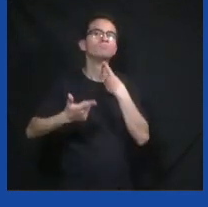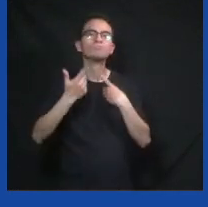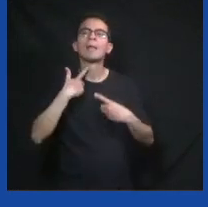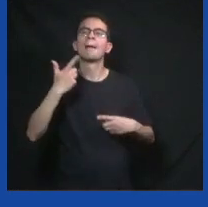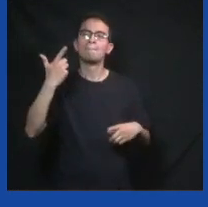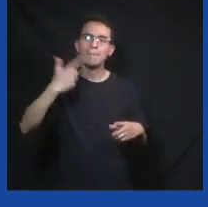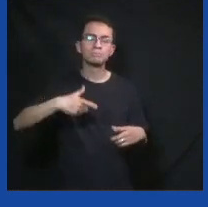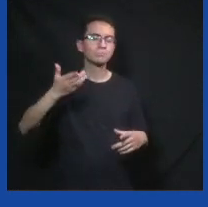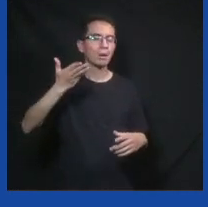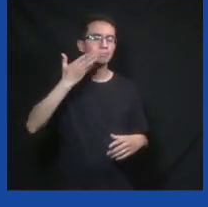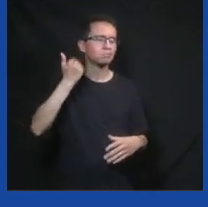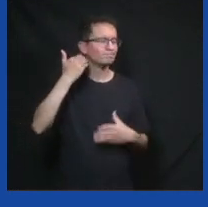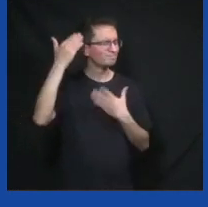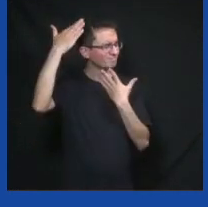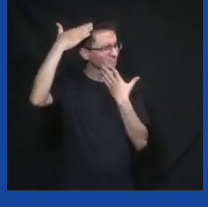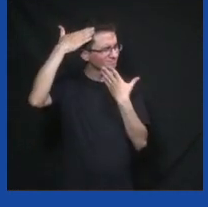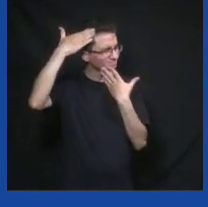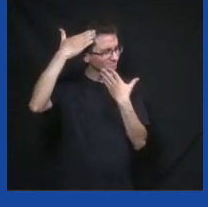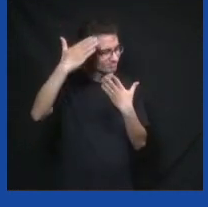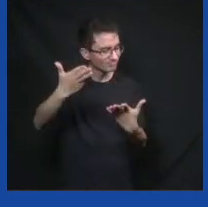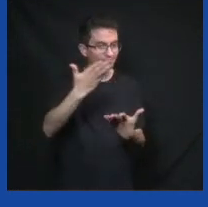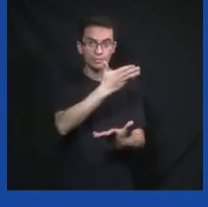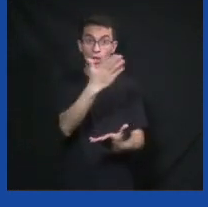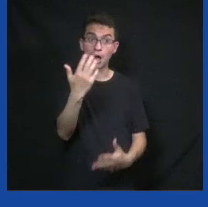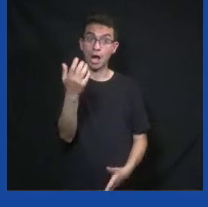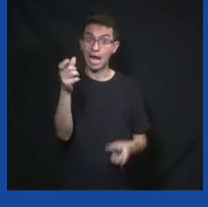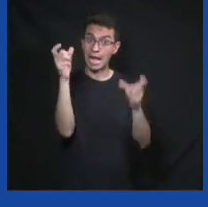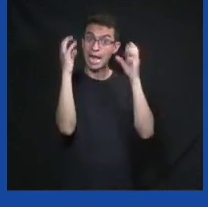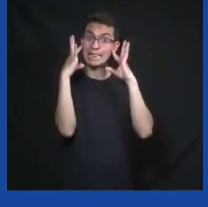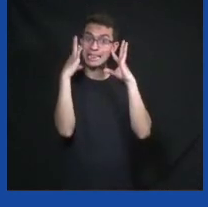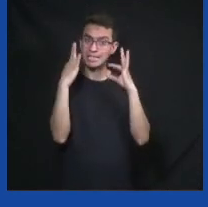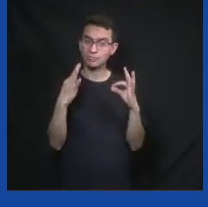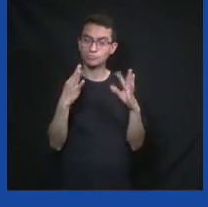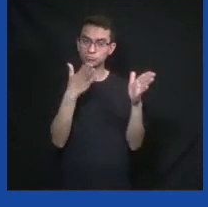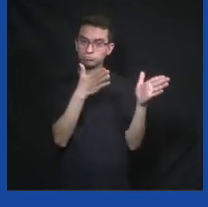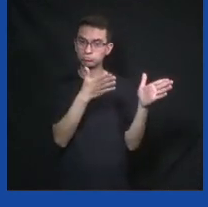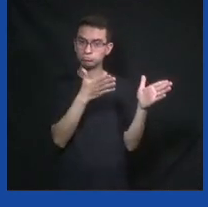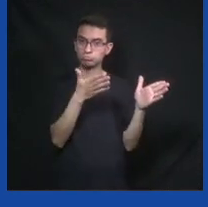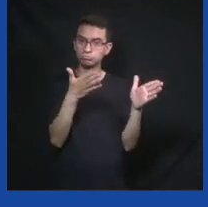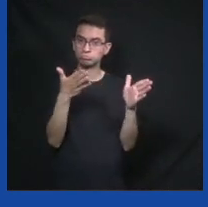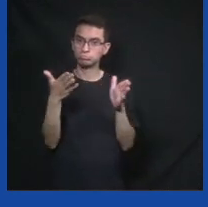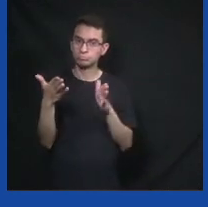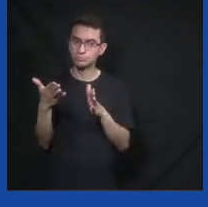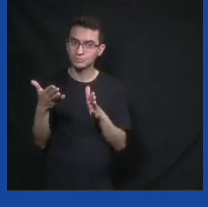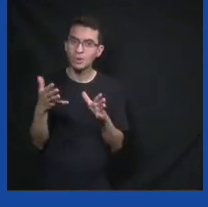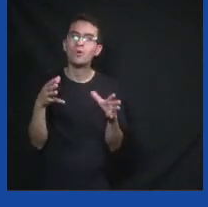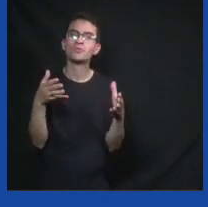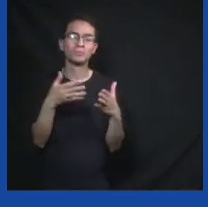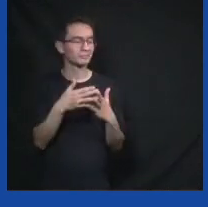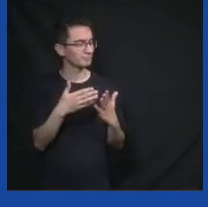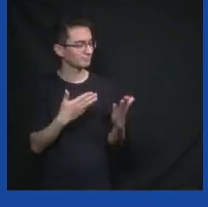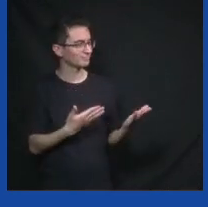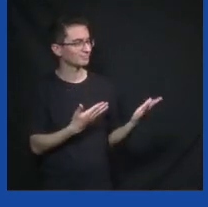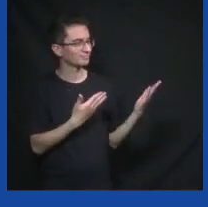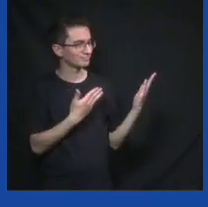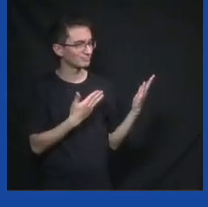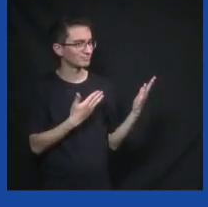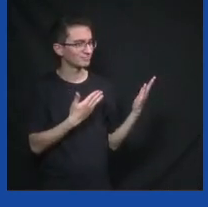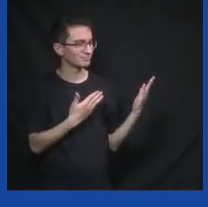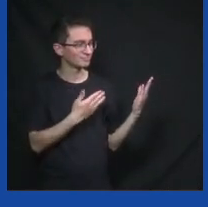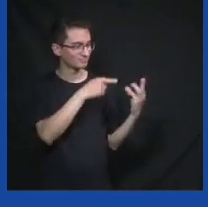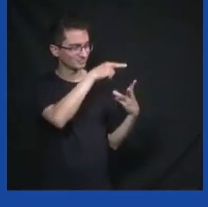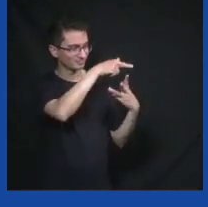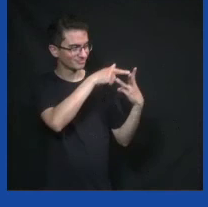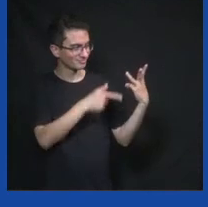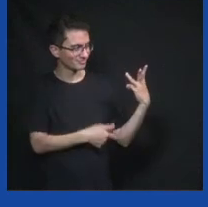política. Muito obrigada, tá, gente? Fiquem de olho aí. Acompanhem esses rapazes, Humberto Dantas, Diego Calegari,